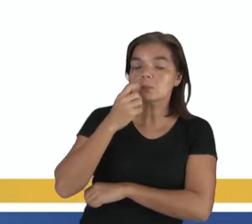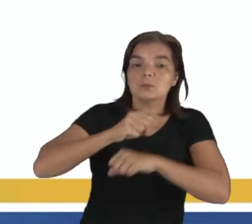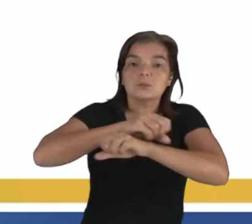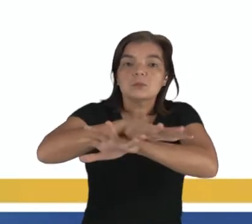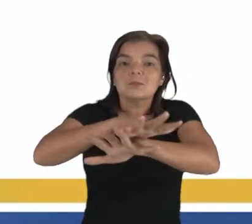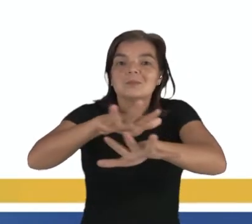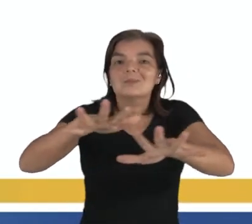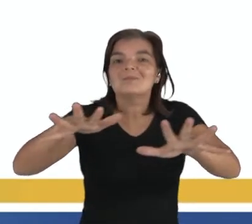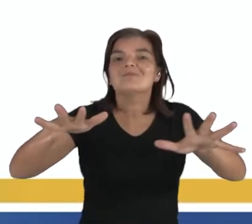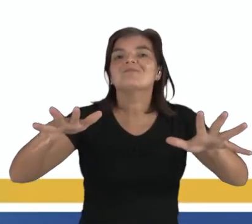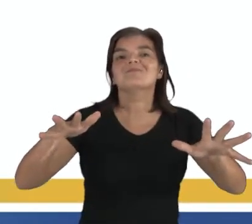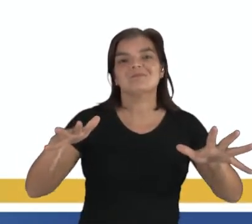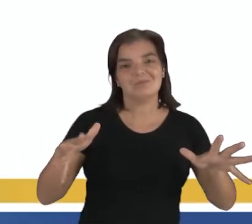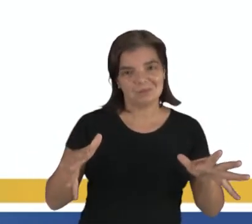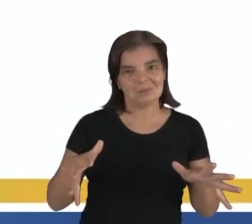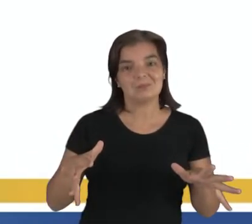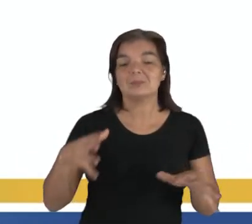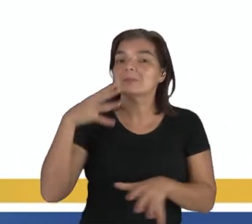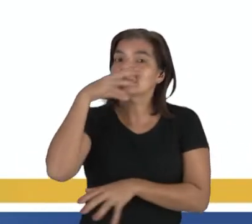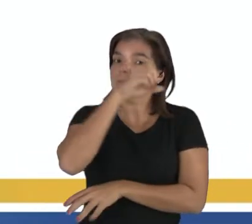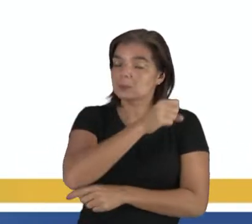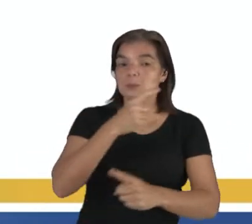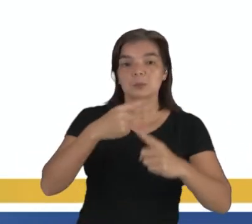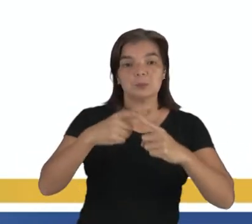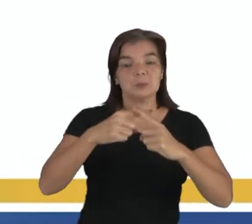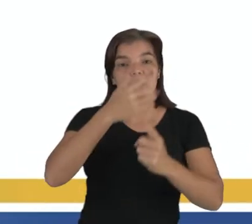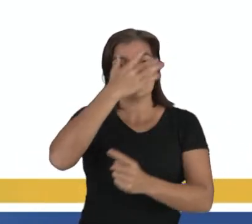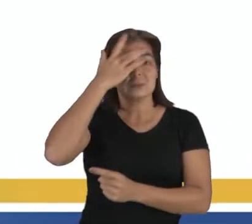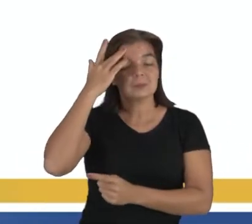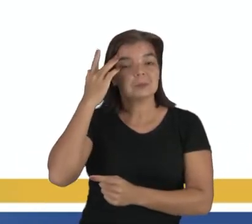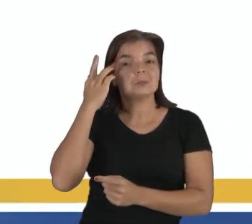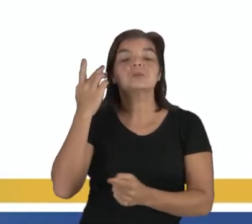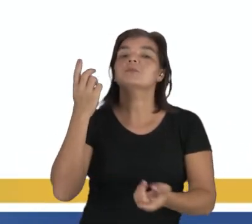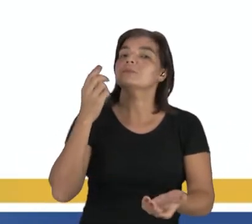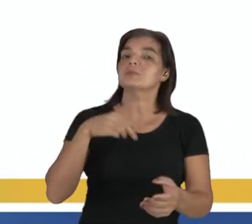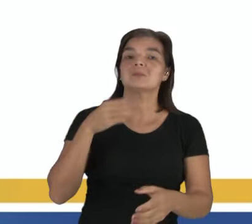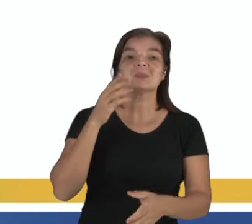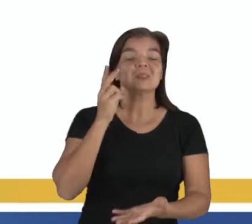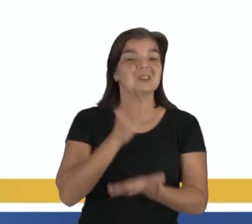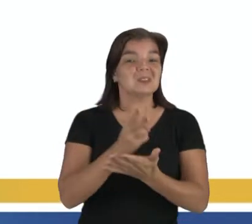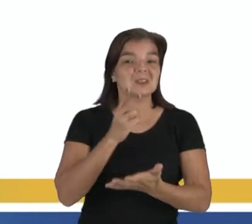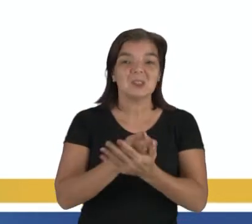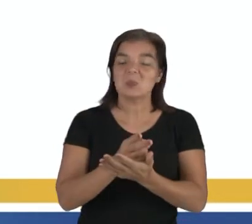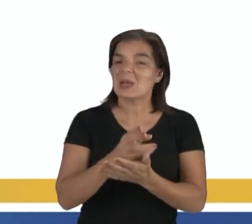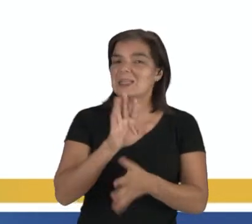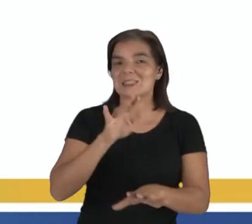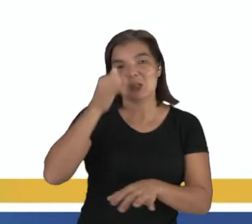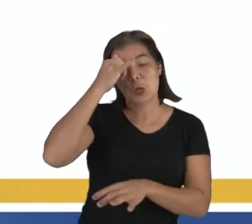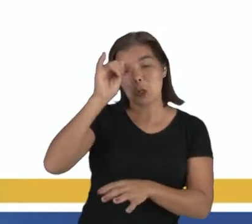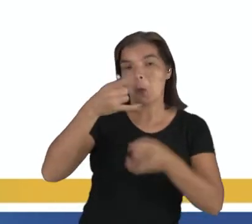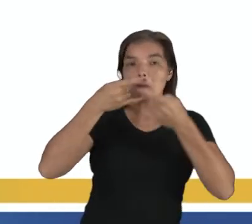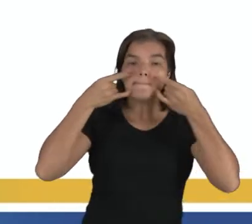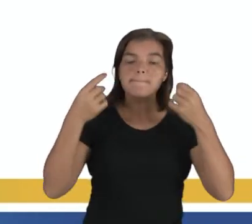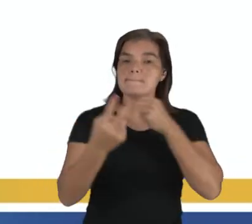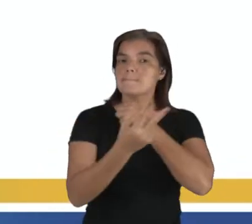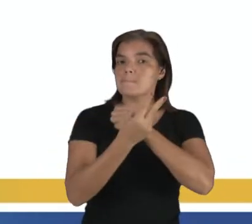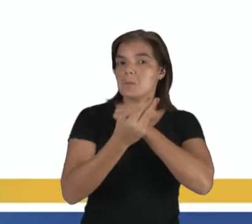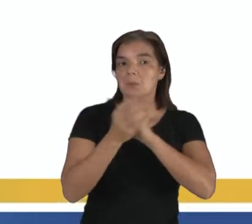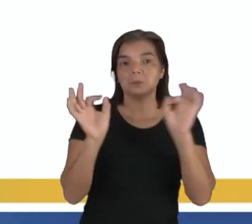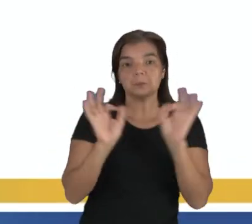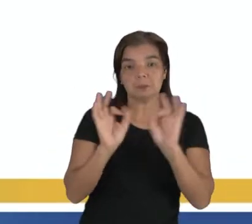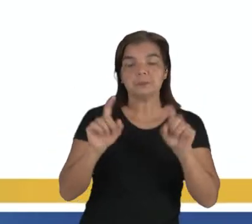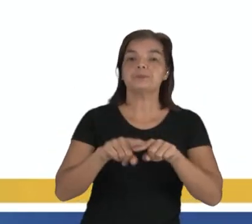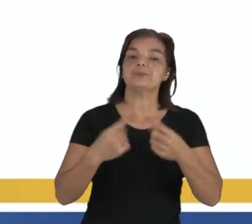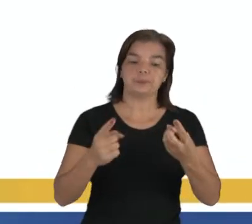se espalha, né, de maneira mais rápida, porque as pessoas geralmente não se protegem, segundo o articulista.